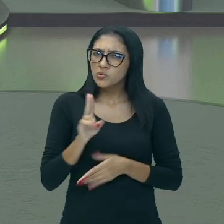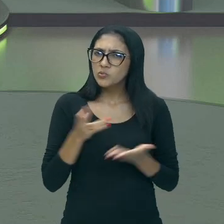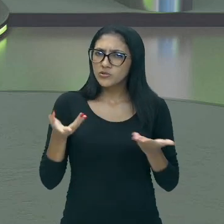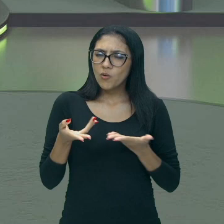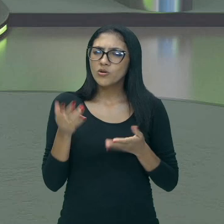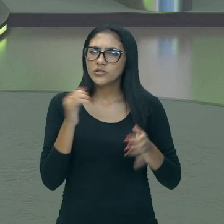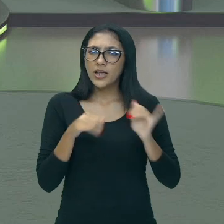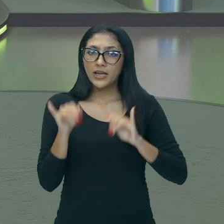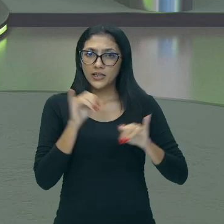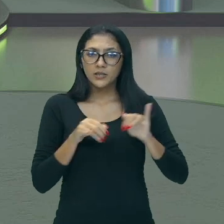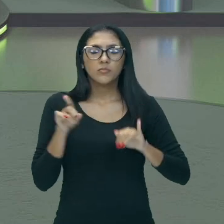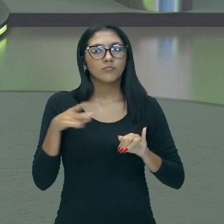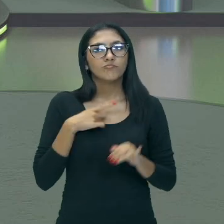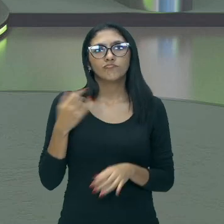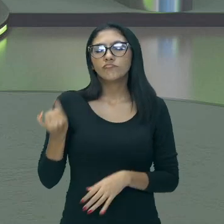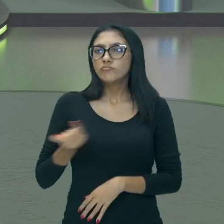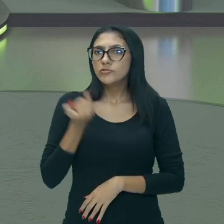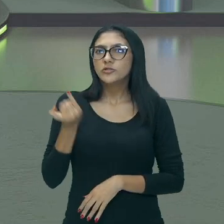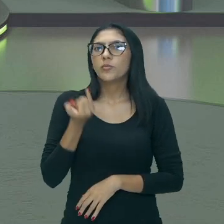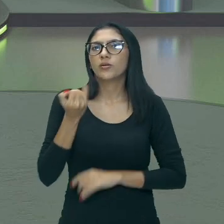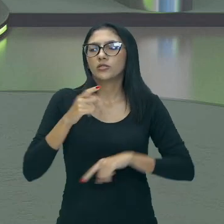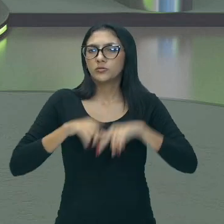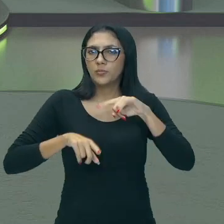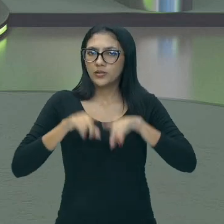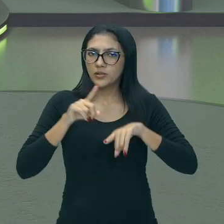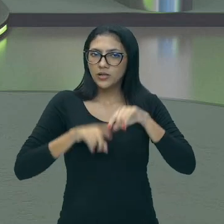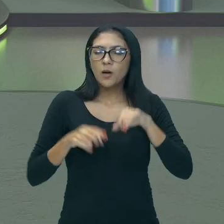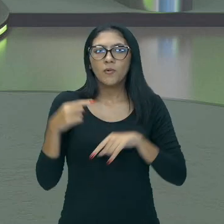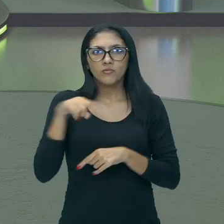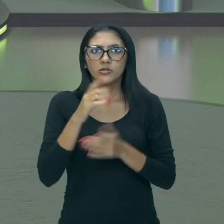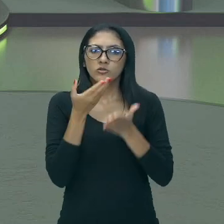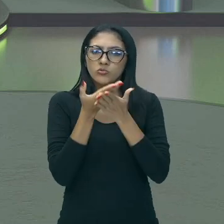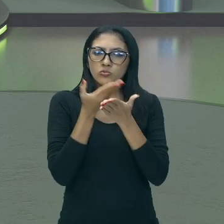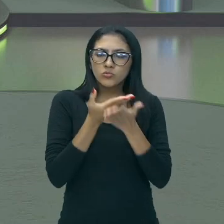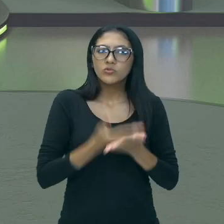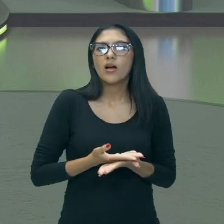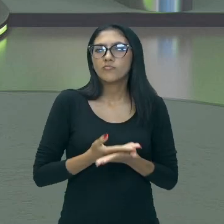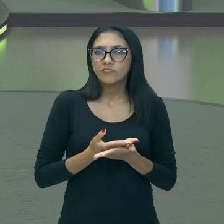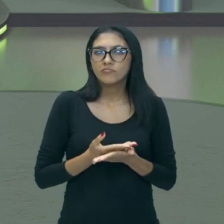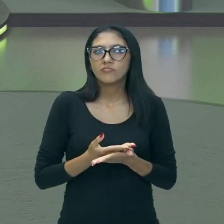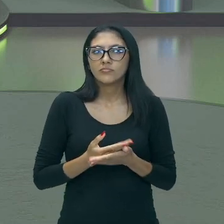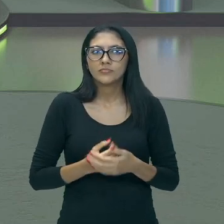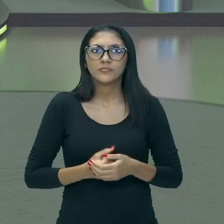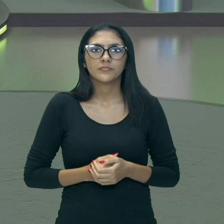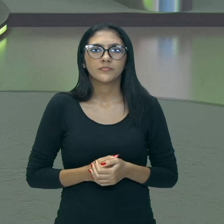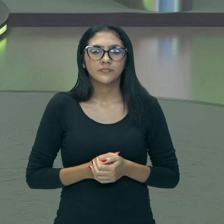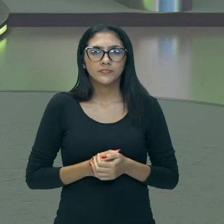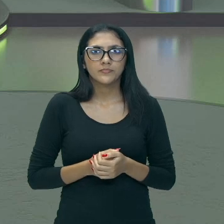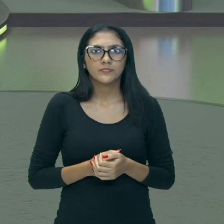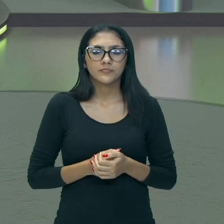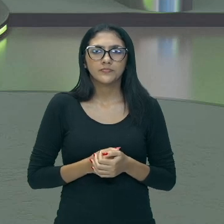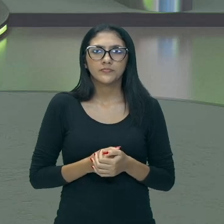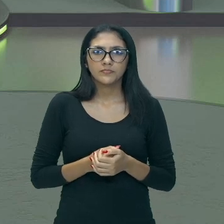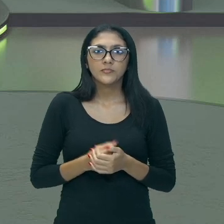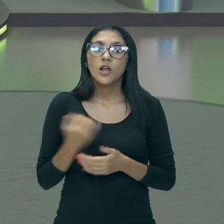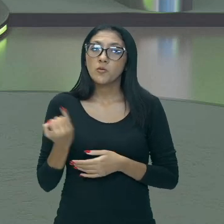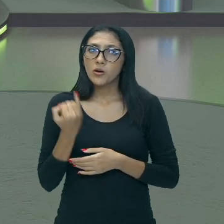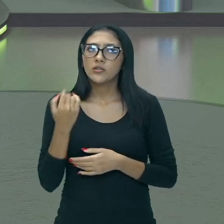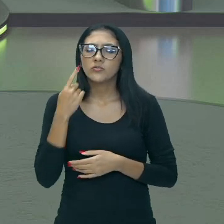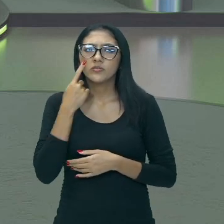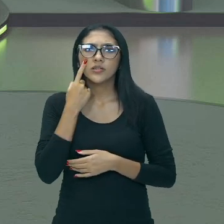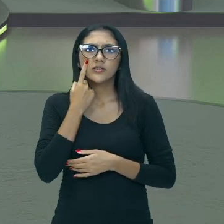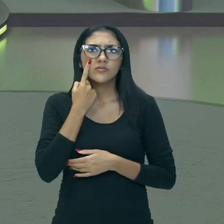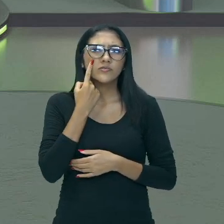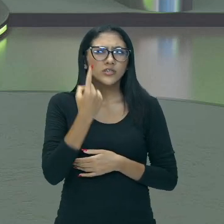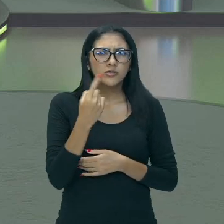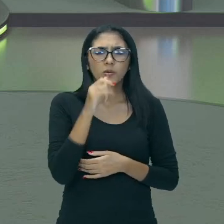é uma ferramenta essencial para você ter os seus estudos, então é importante dizer que a gente viu o átomo, viu a representação,